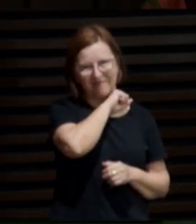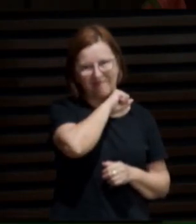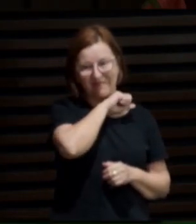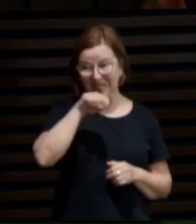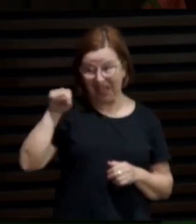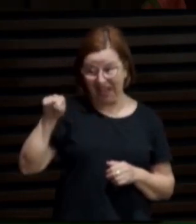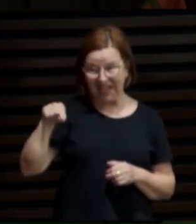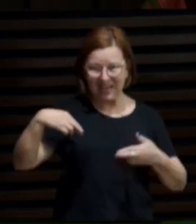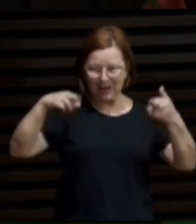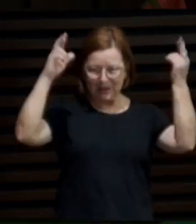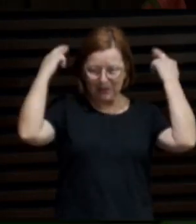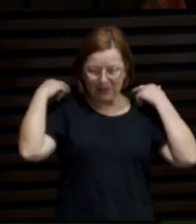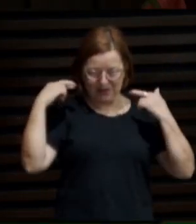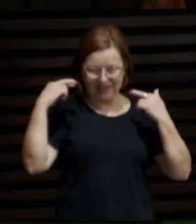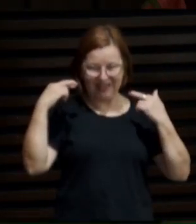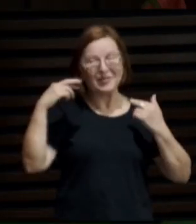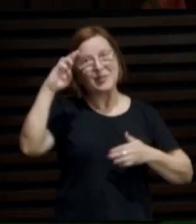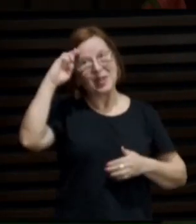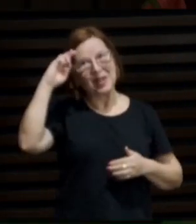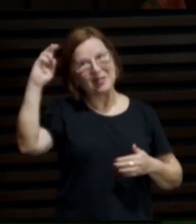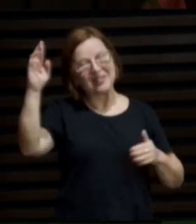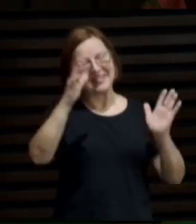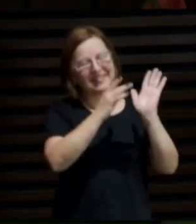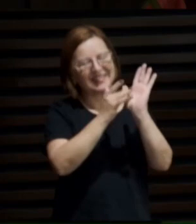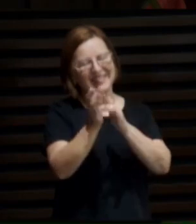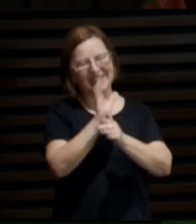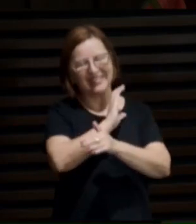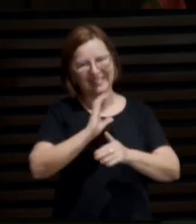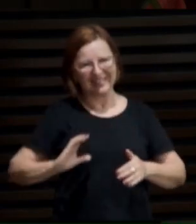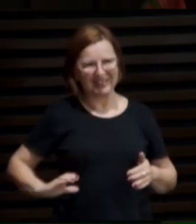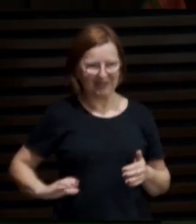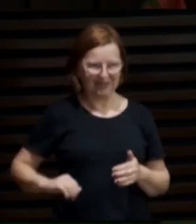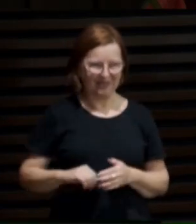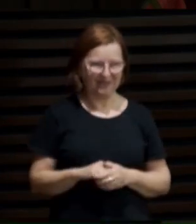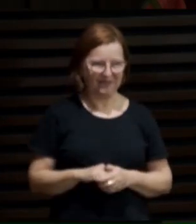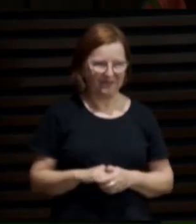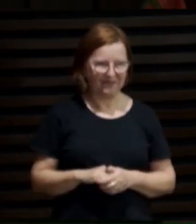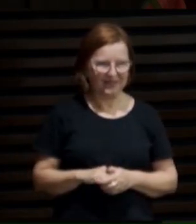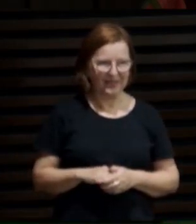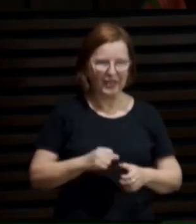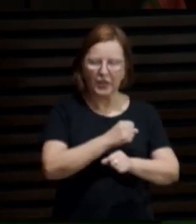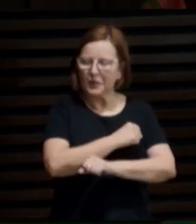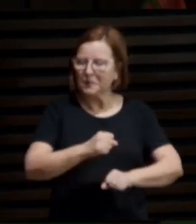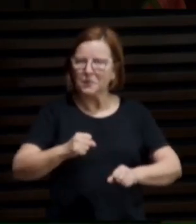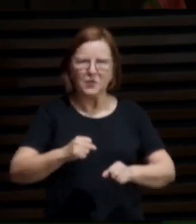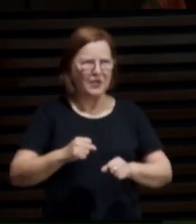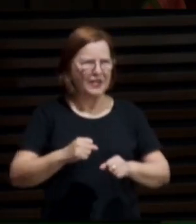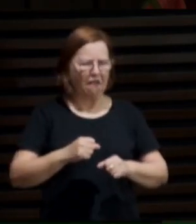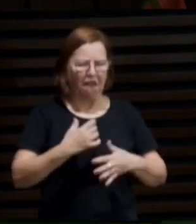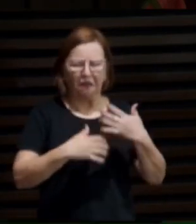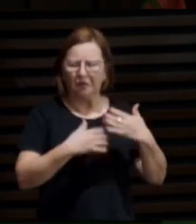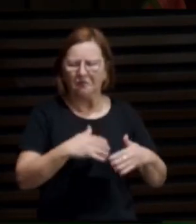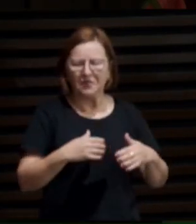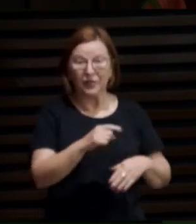Jesus Cristo. Amados, não dá para nós confundirmos o nosso canto, a nossa